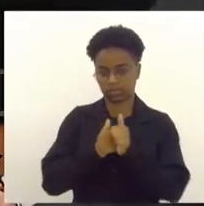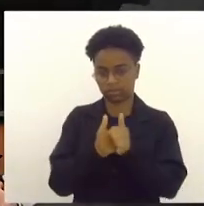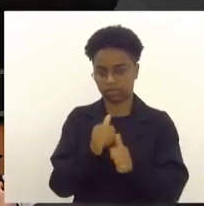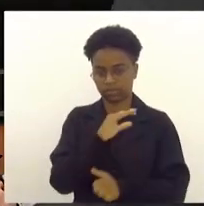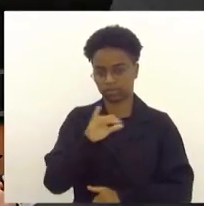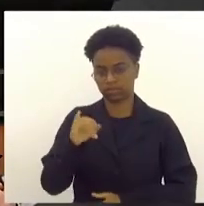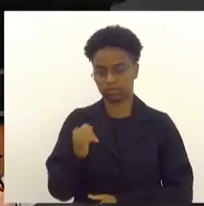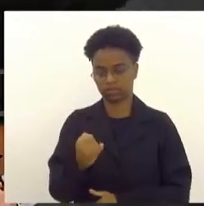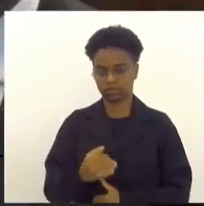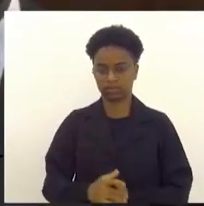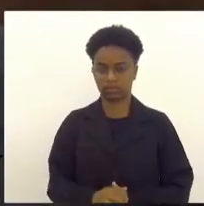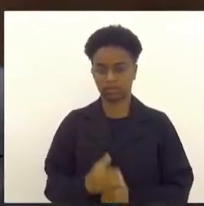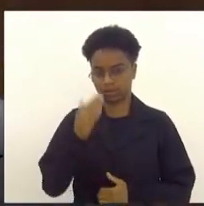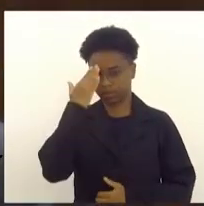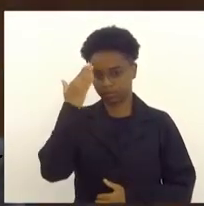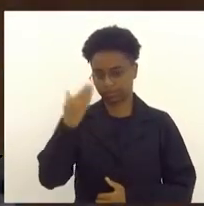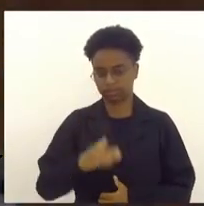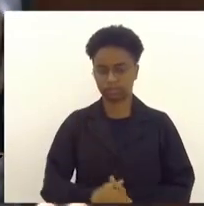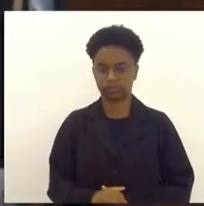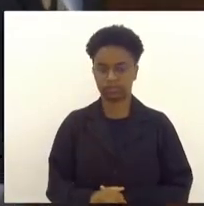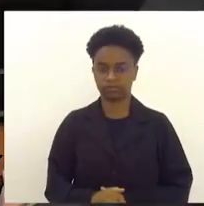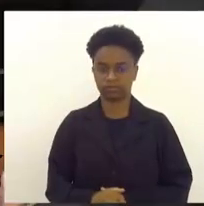ccj senhor presidente